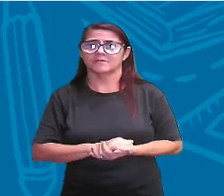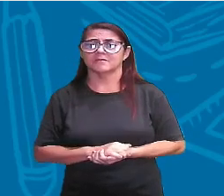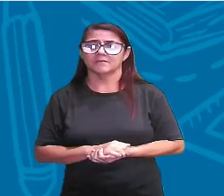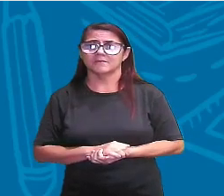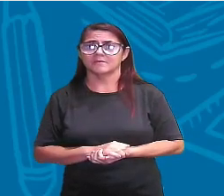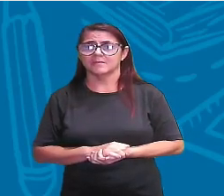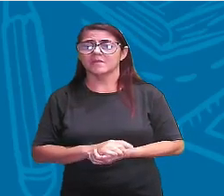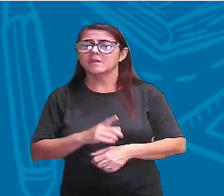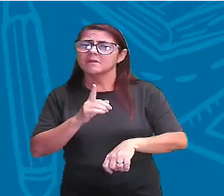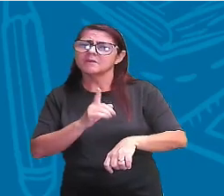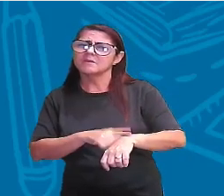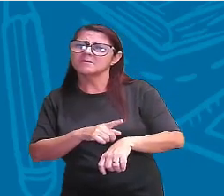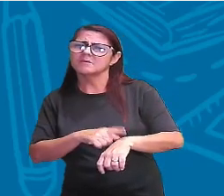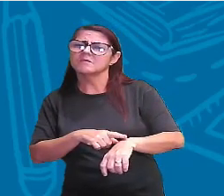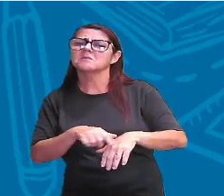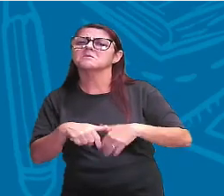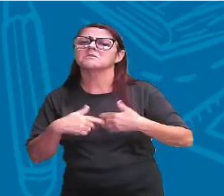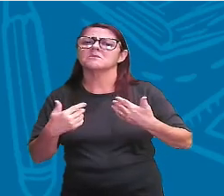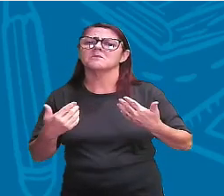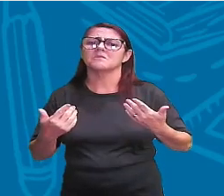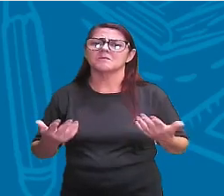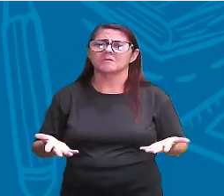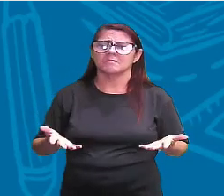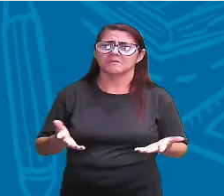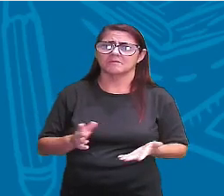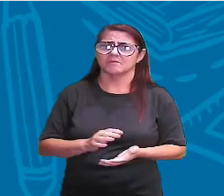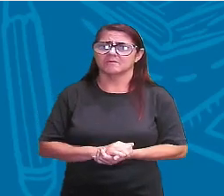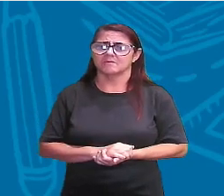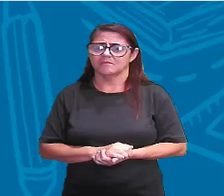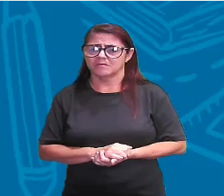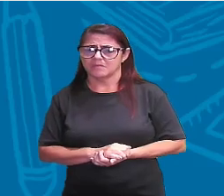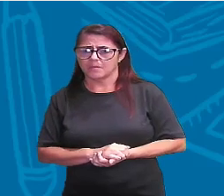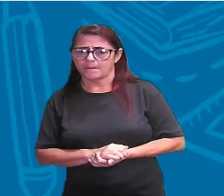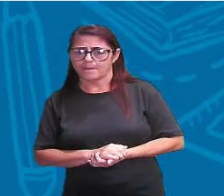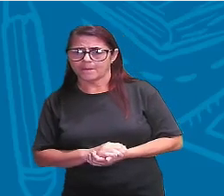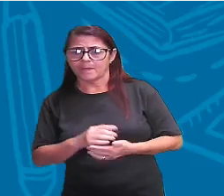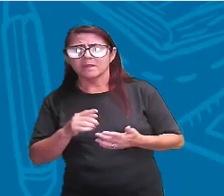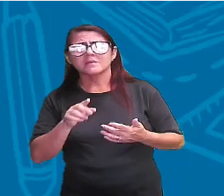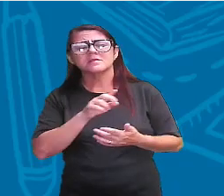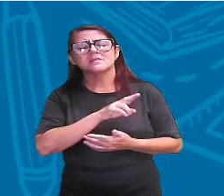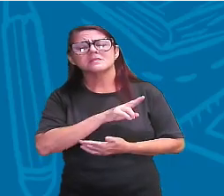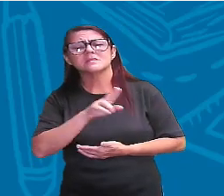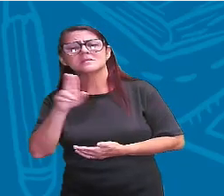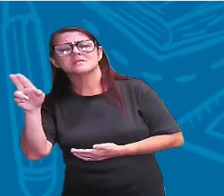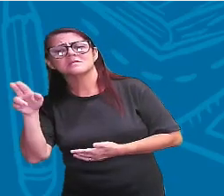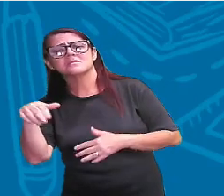Depois, que horas são? Em seguida, qual o seu nome?